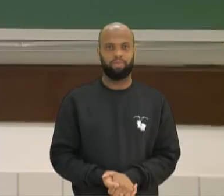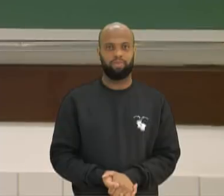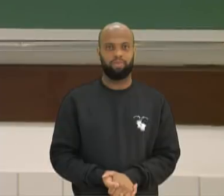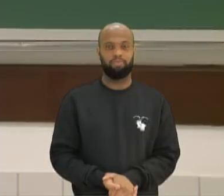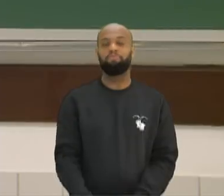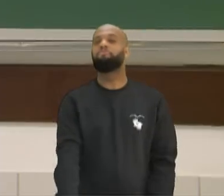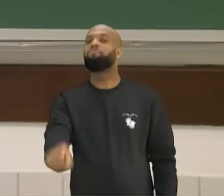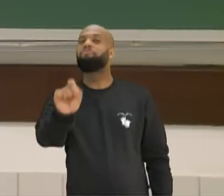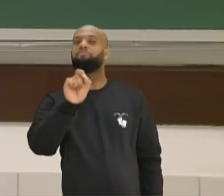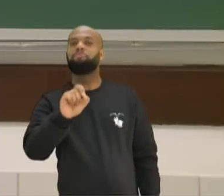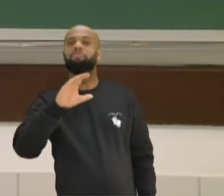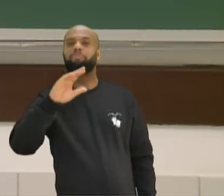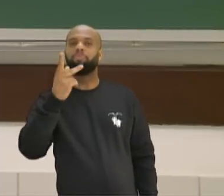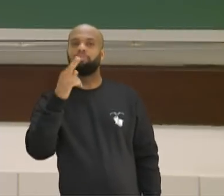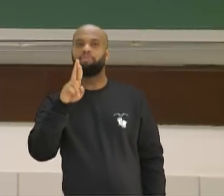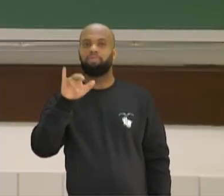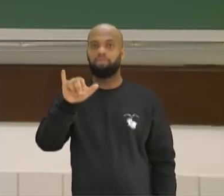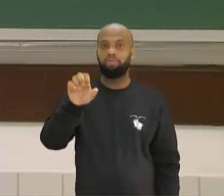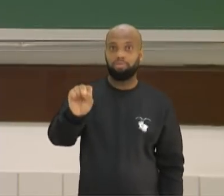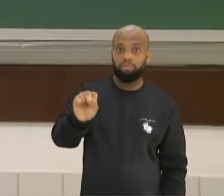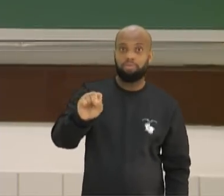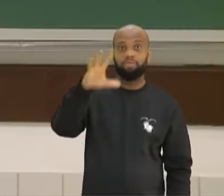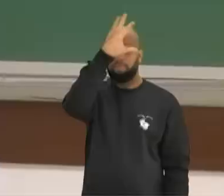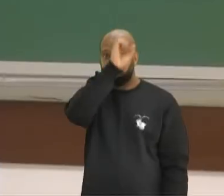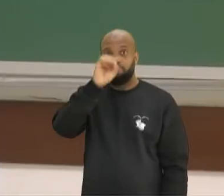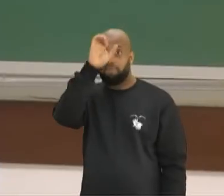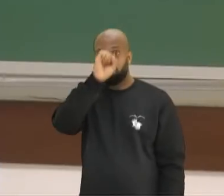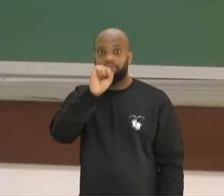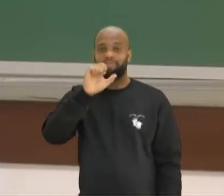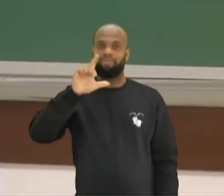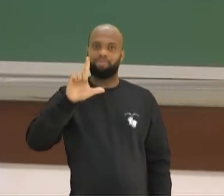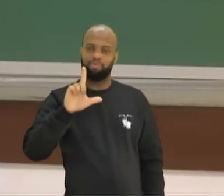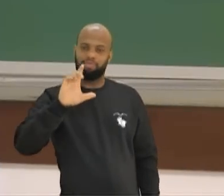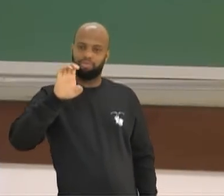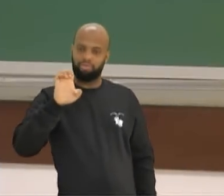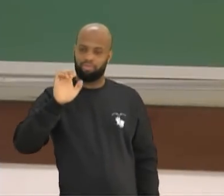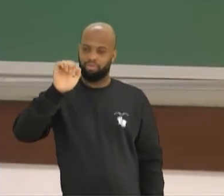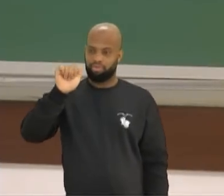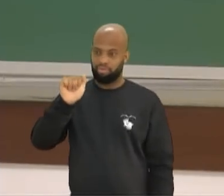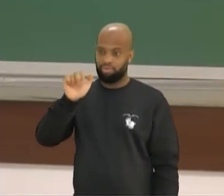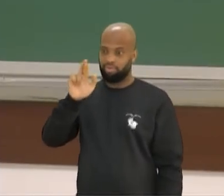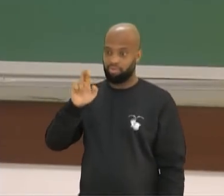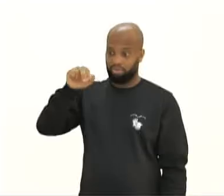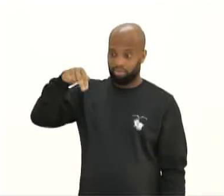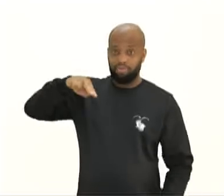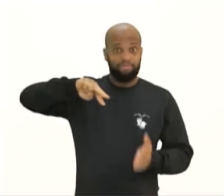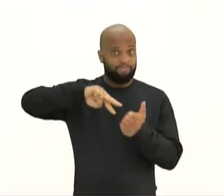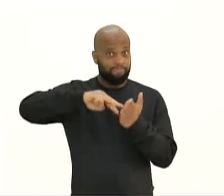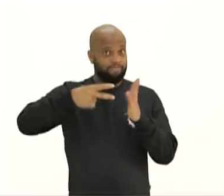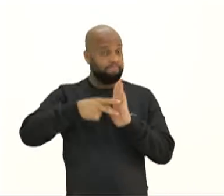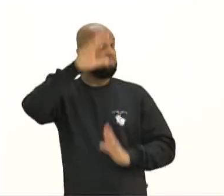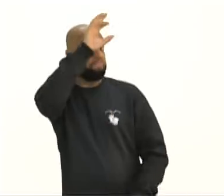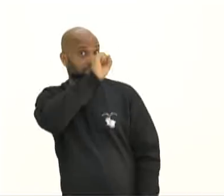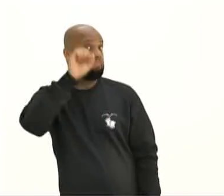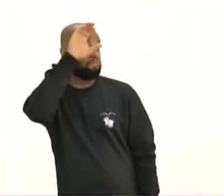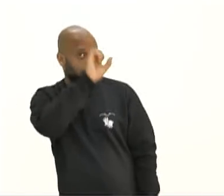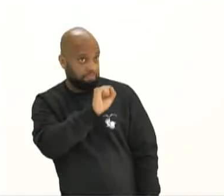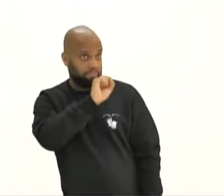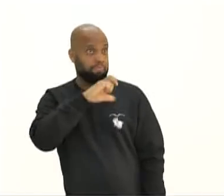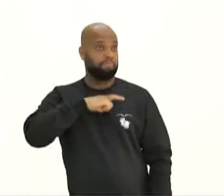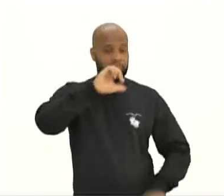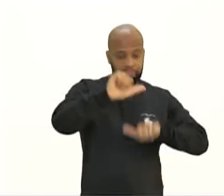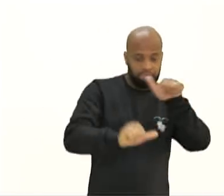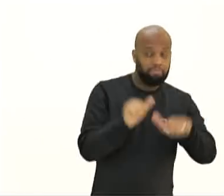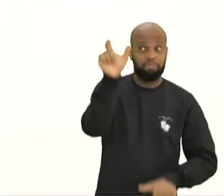O que Chris learn? O que ela aprendeu? Então, o que você respondeu? She learned, não pode esquecer que eu tenho que trocar